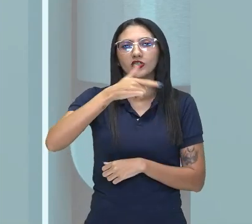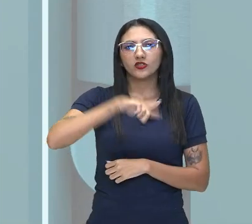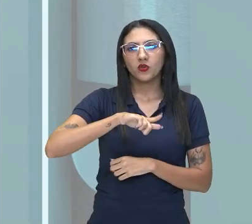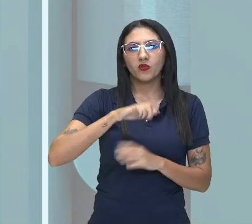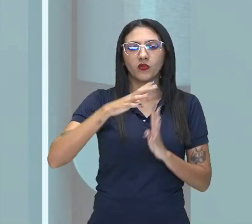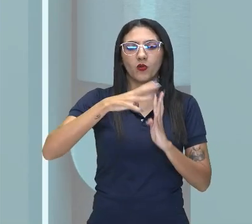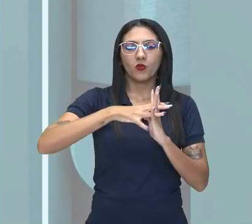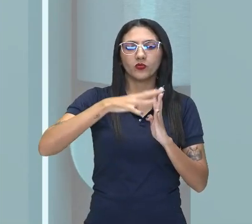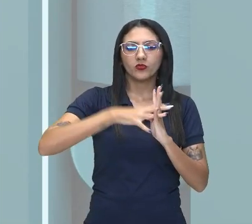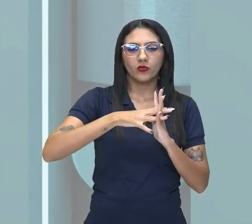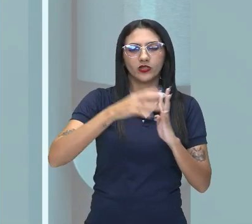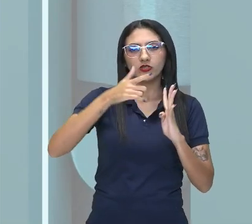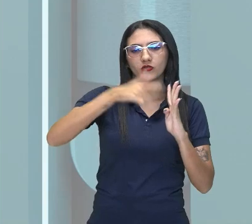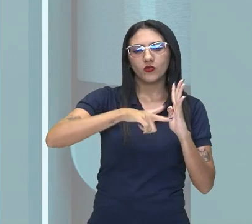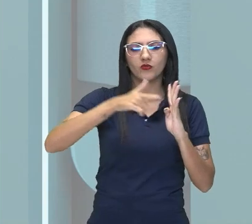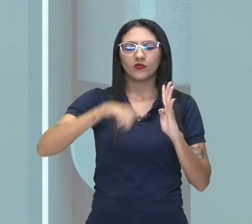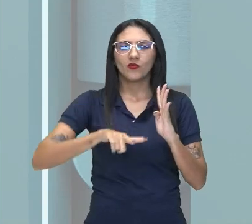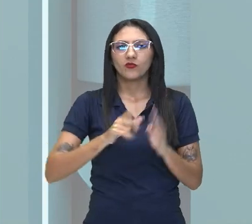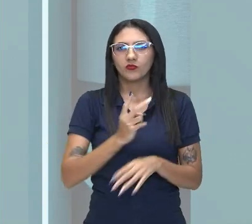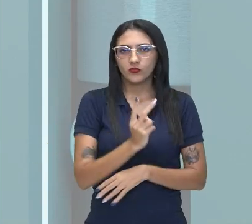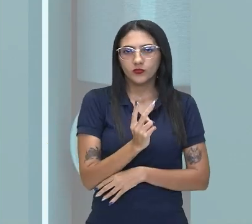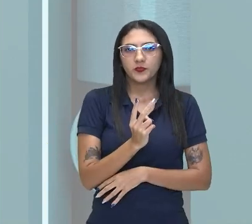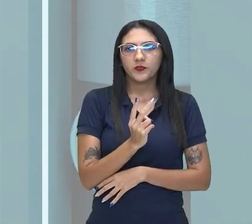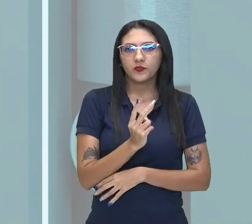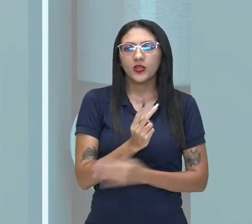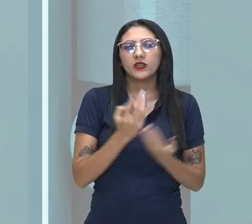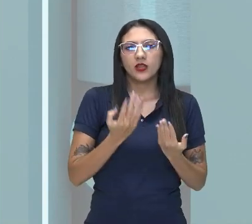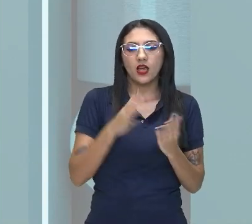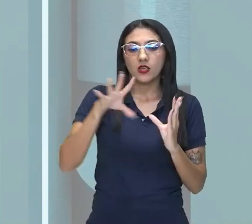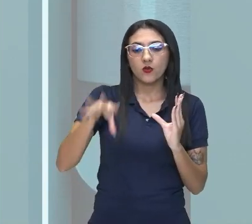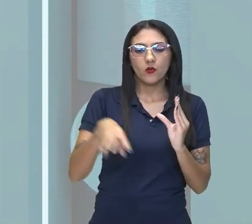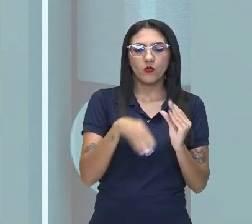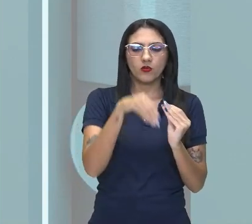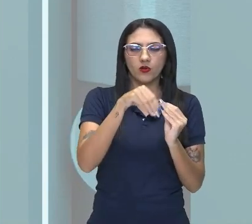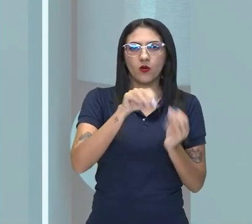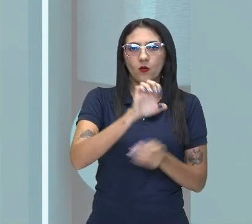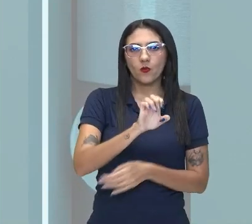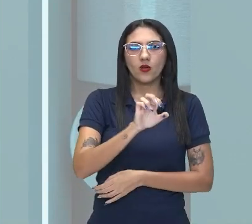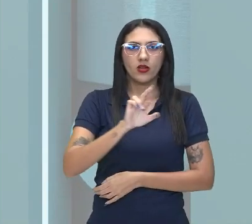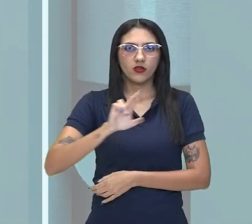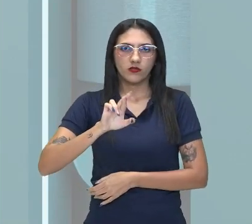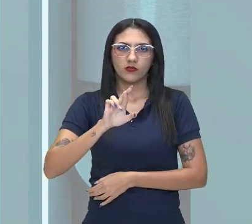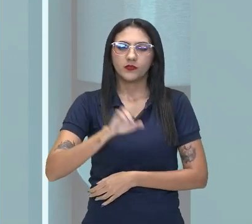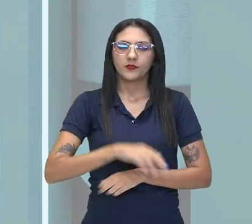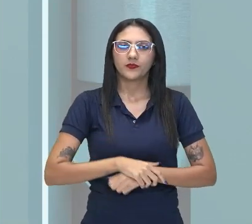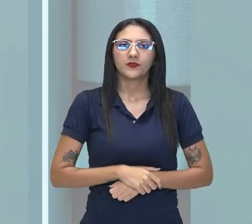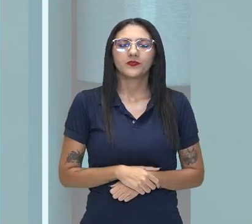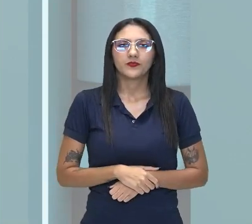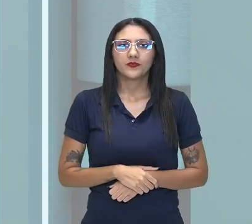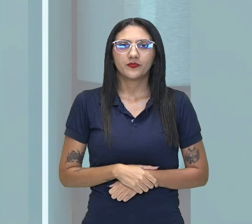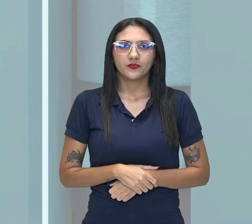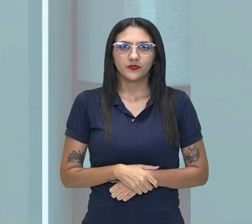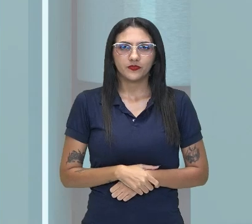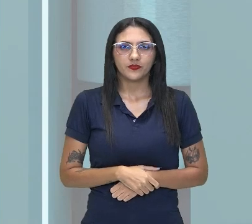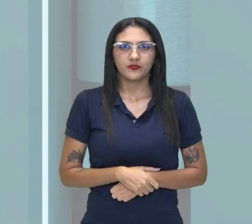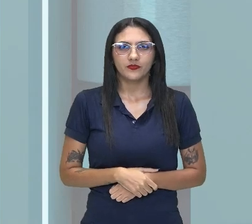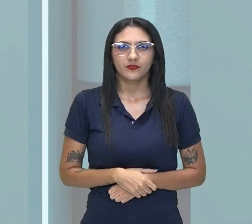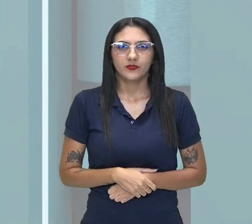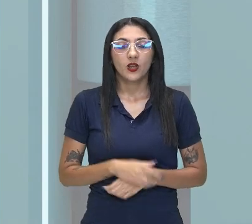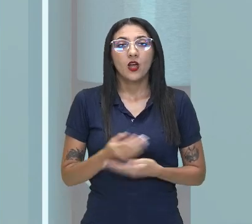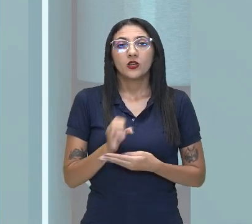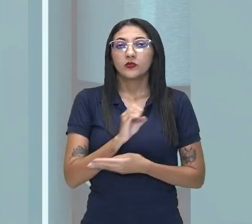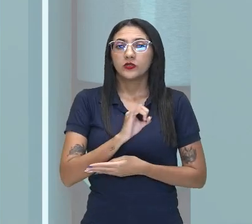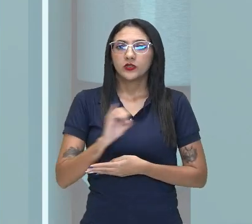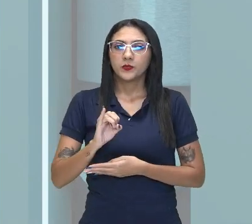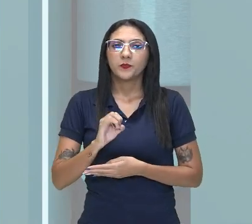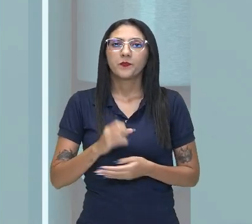última consoante, ok? E acrescentar o ER e o than. Se o adjetivo terminar